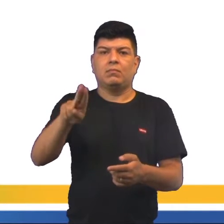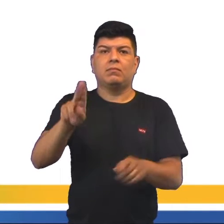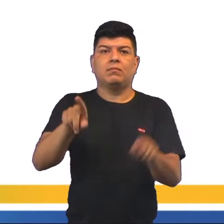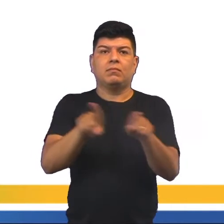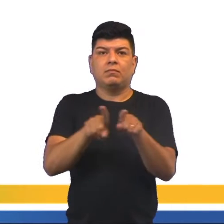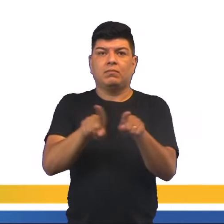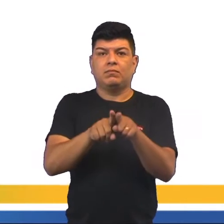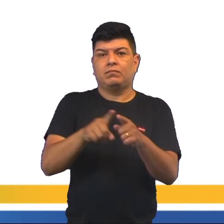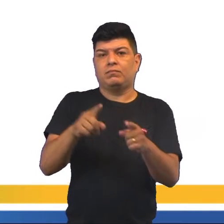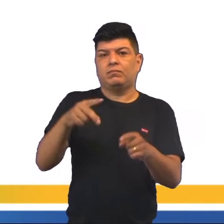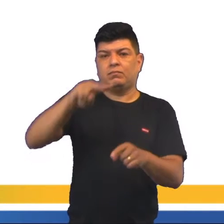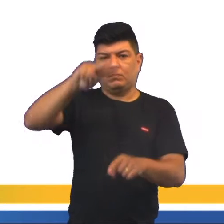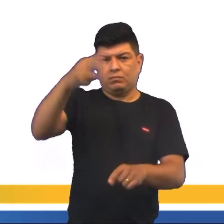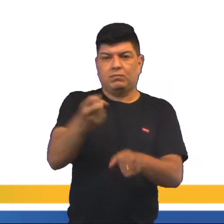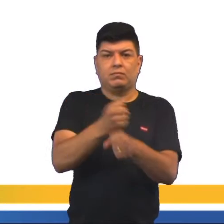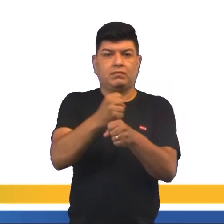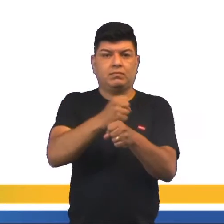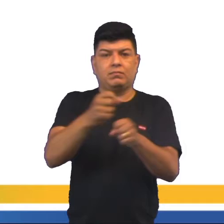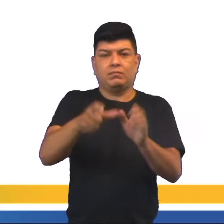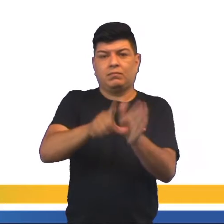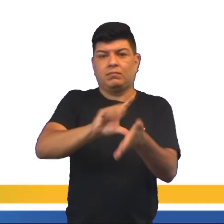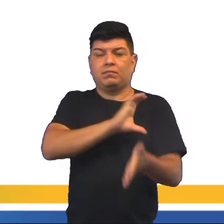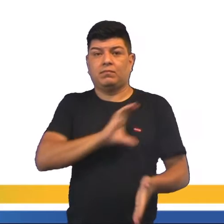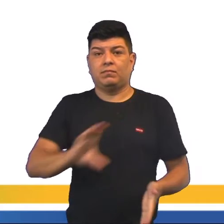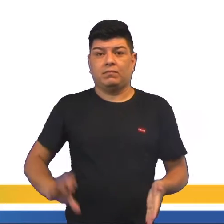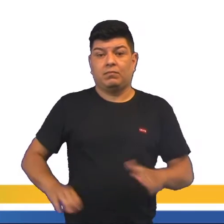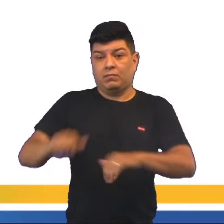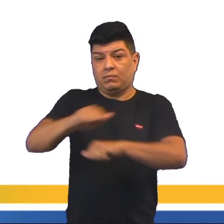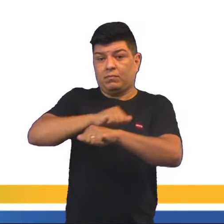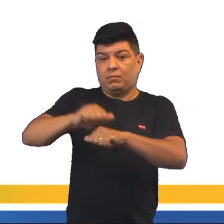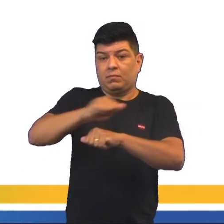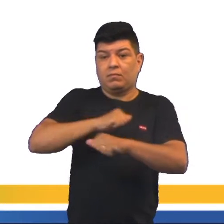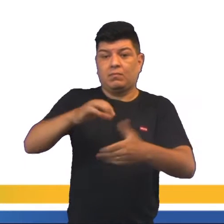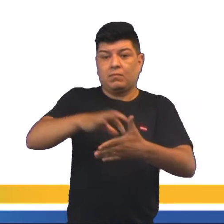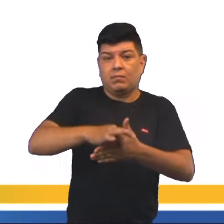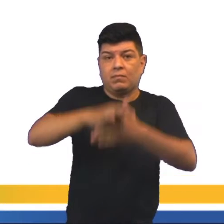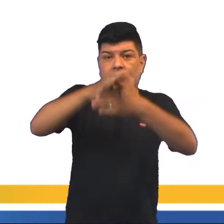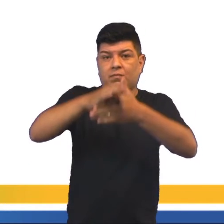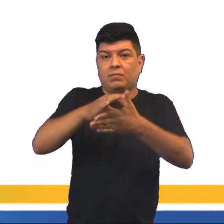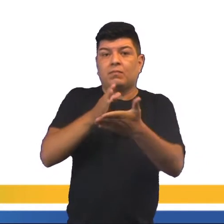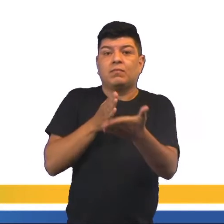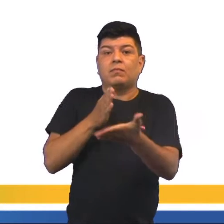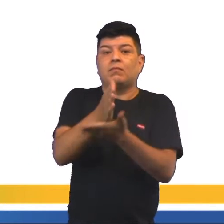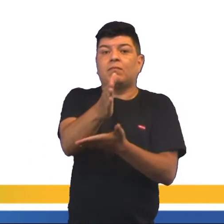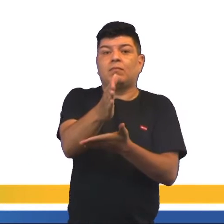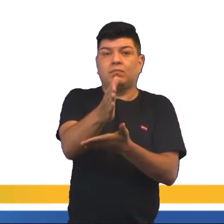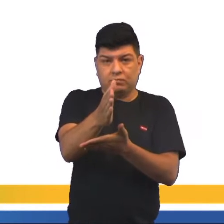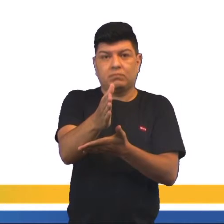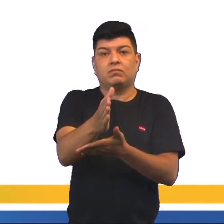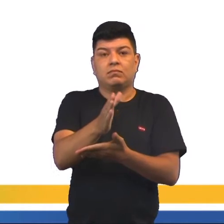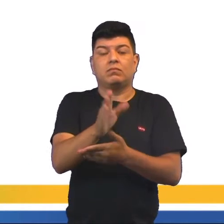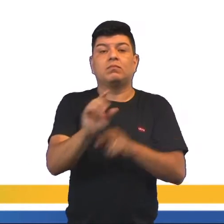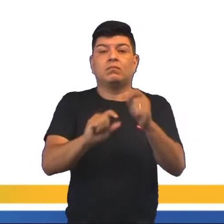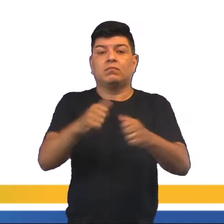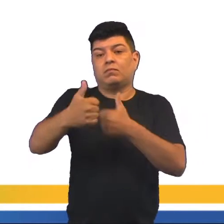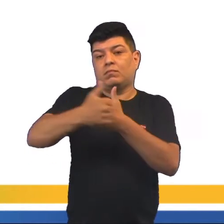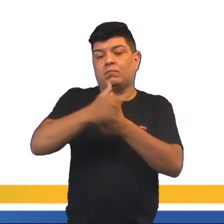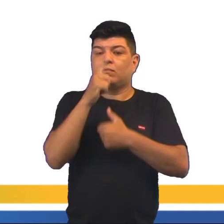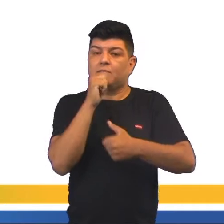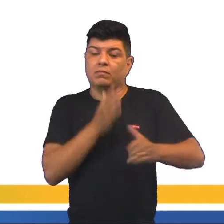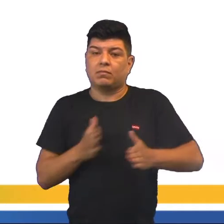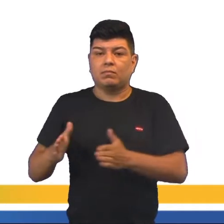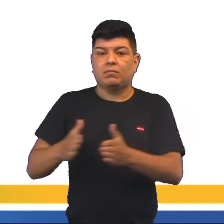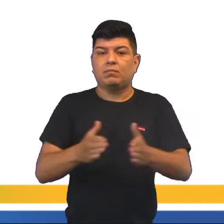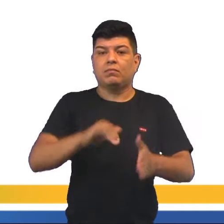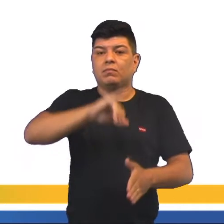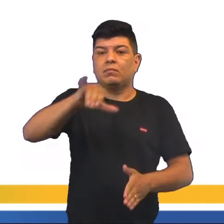Em 2000 a.C., né, liderados por Abraão, os hebreus partiram em direção a Canaã, onde se fixaram próximo ao Rio Jordão.